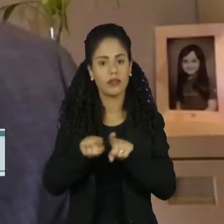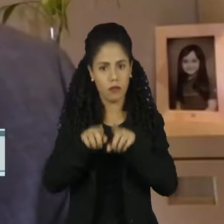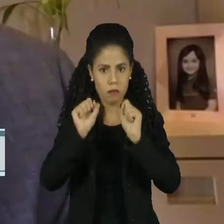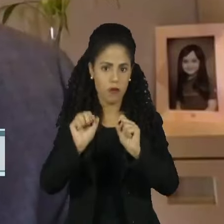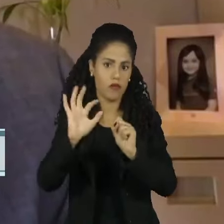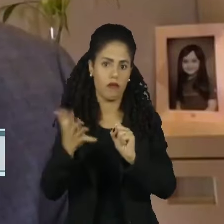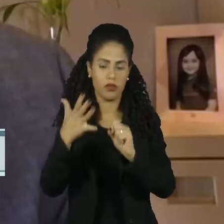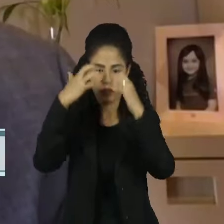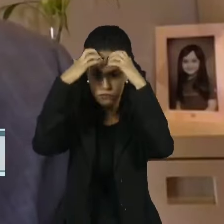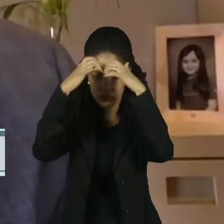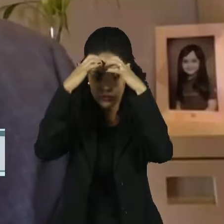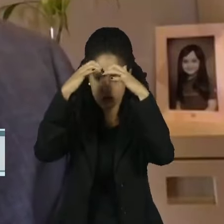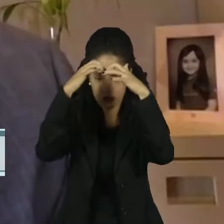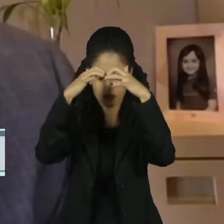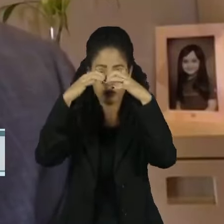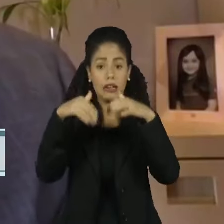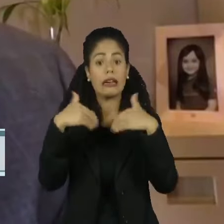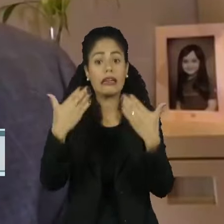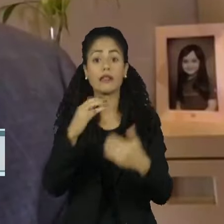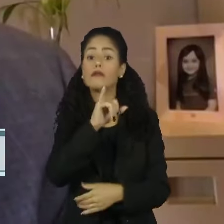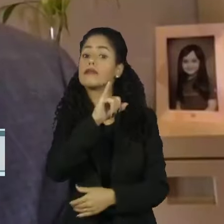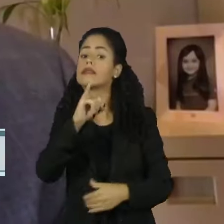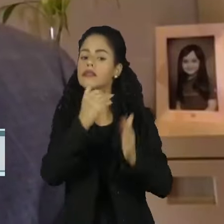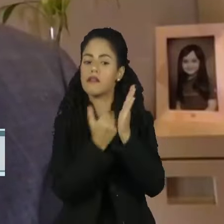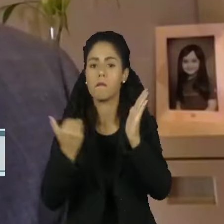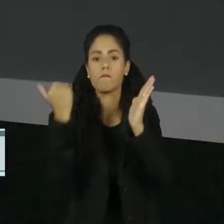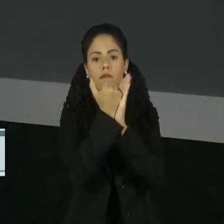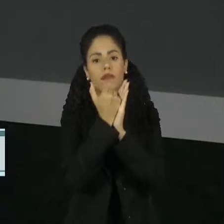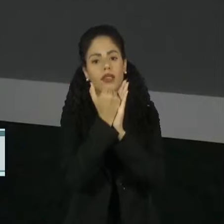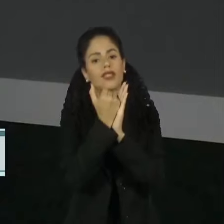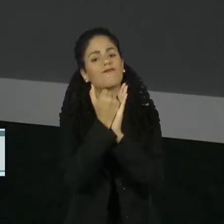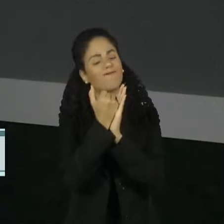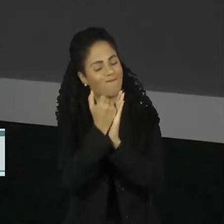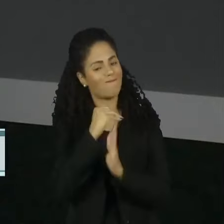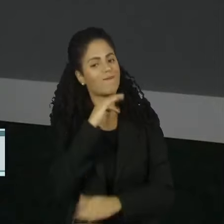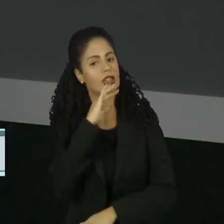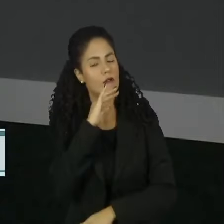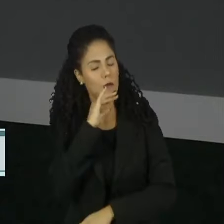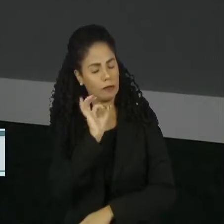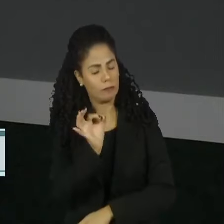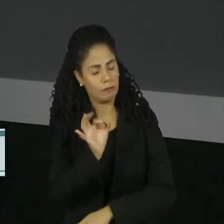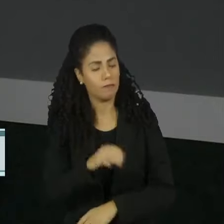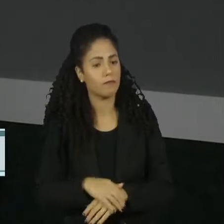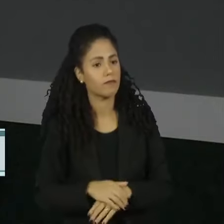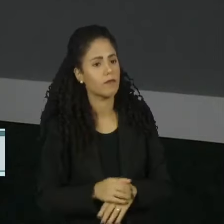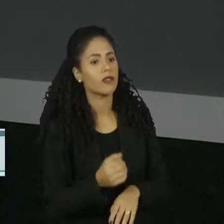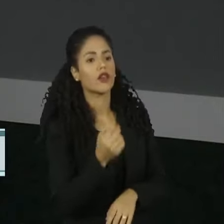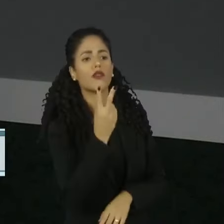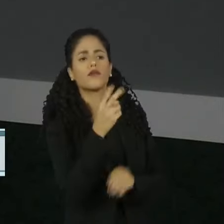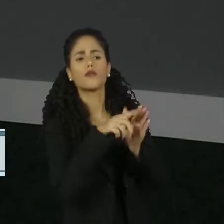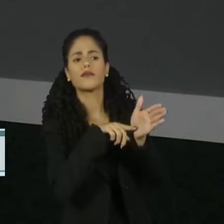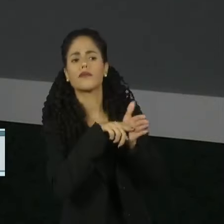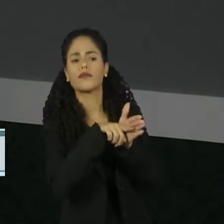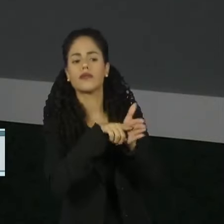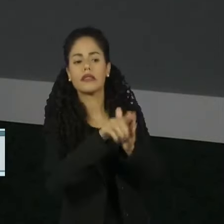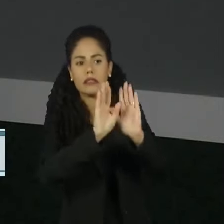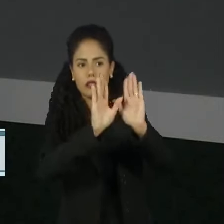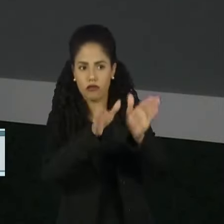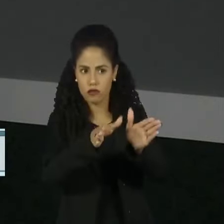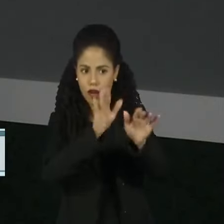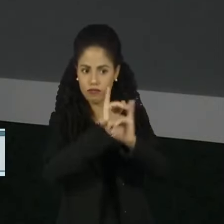sistêmico. E aí, em excesso, isso pode ser ruim. A gente tem agora duas pesquisas que